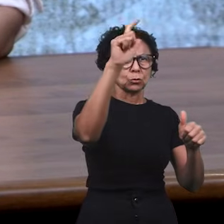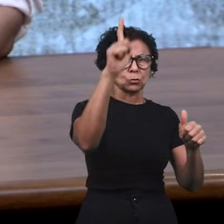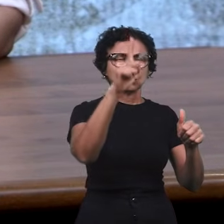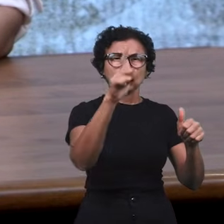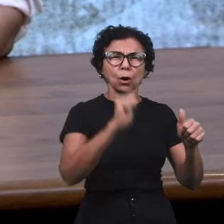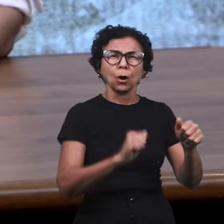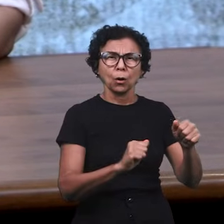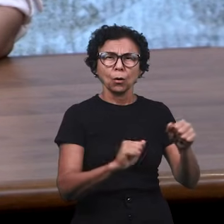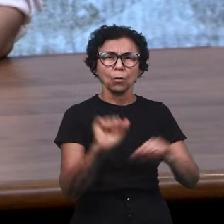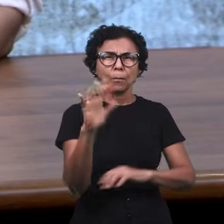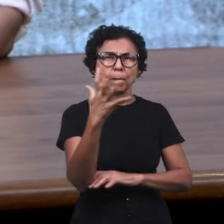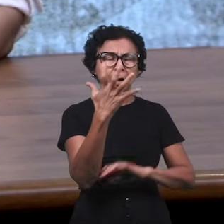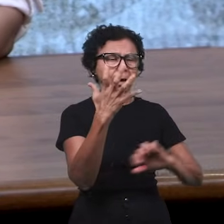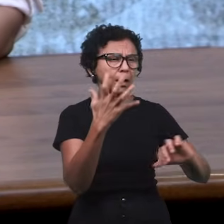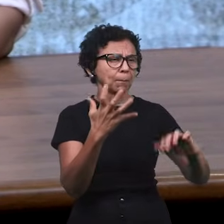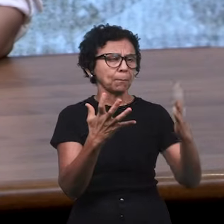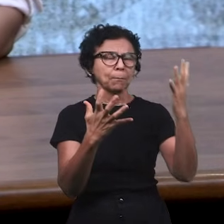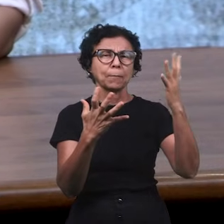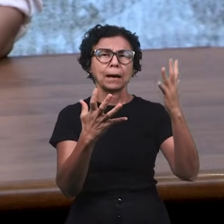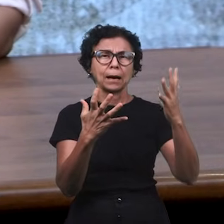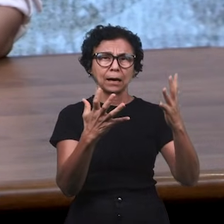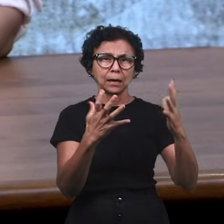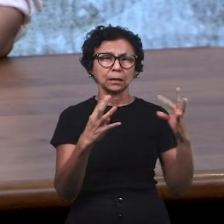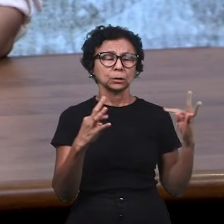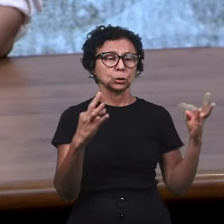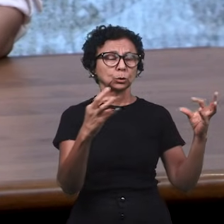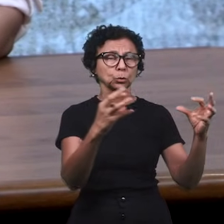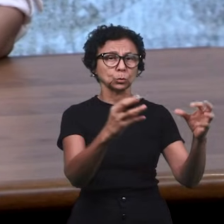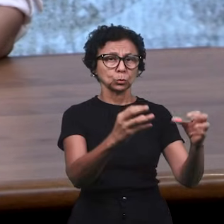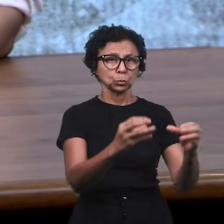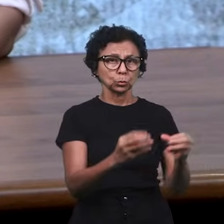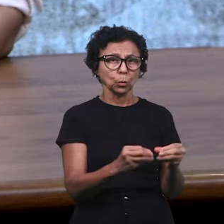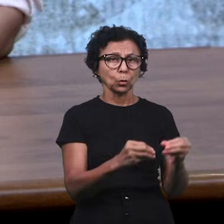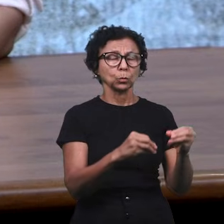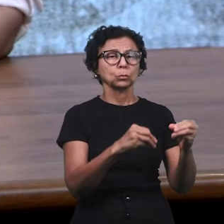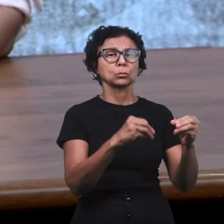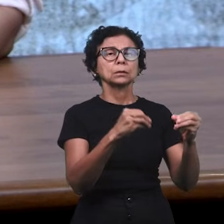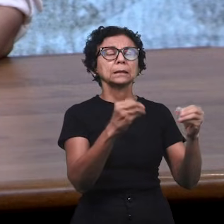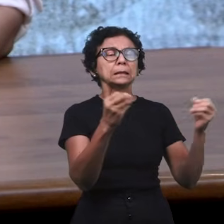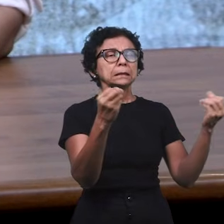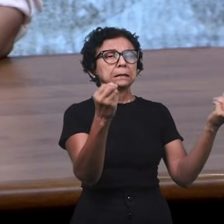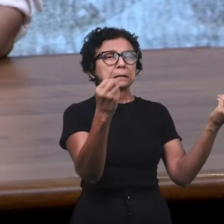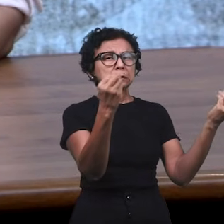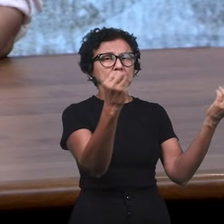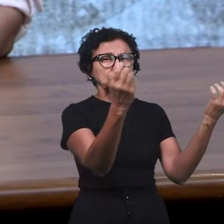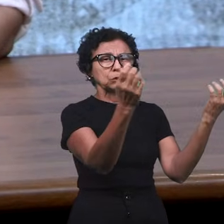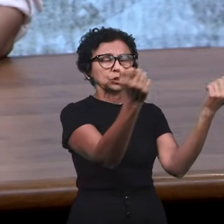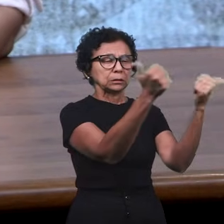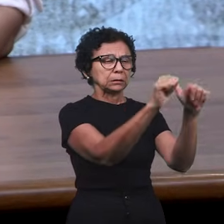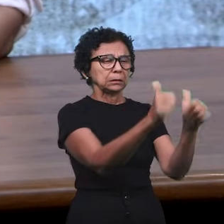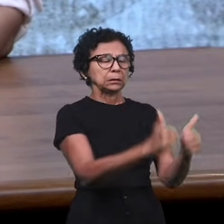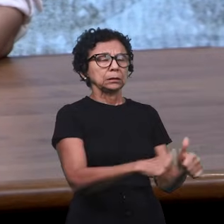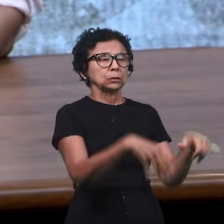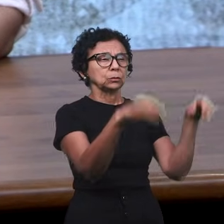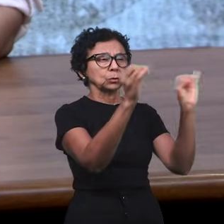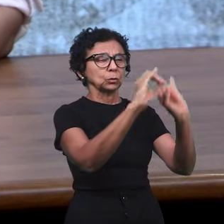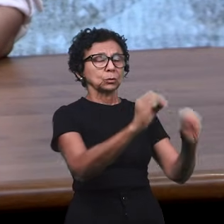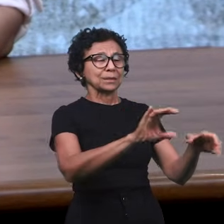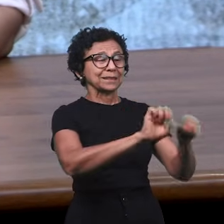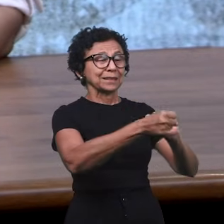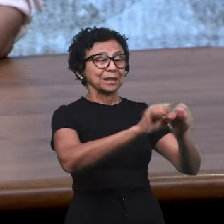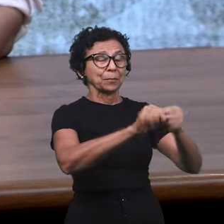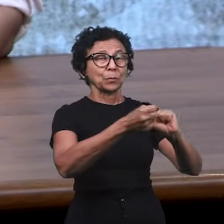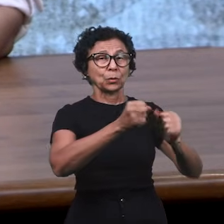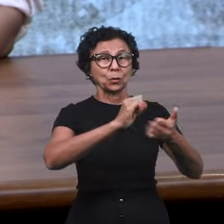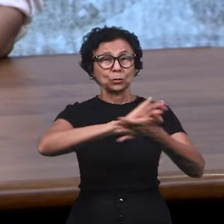os bosques e as imagens de escultura e de fundição, quebrou e reduziu